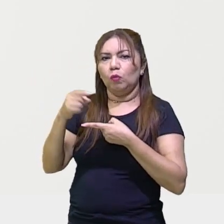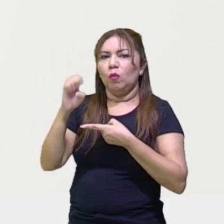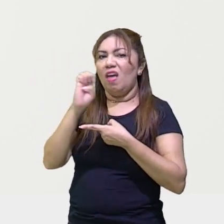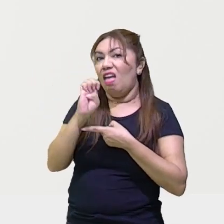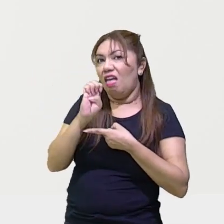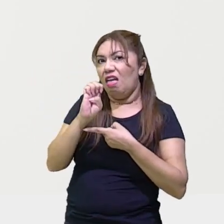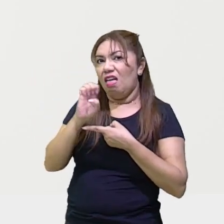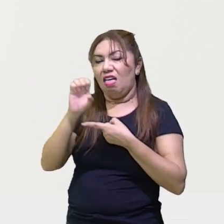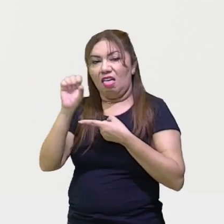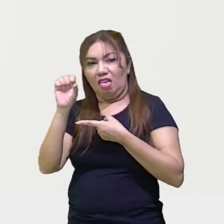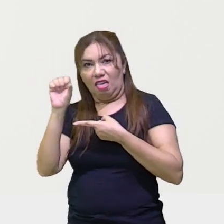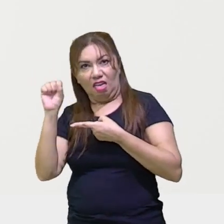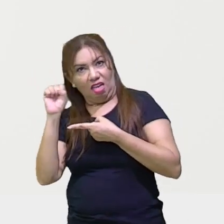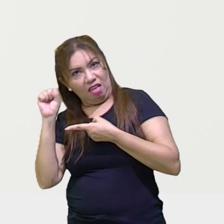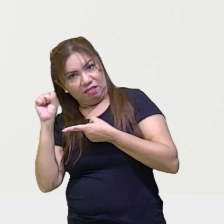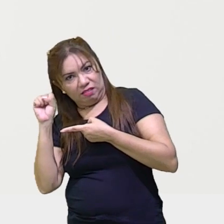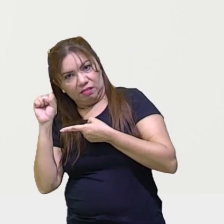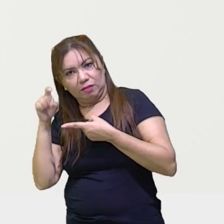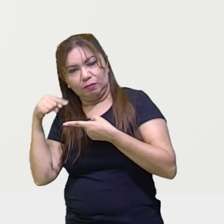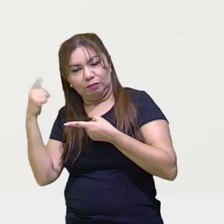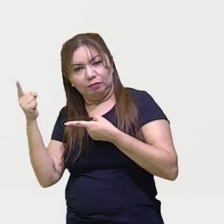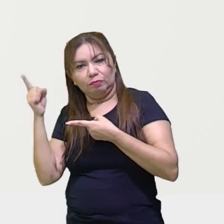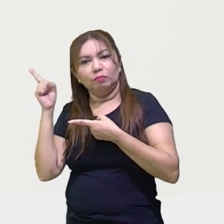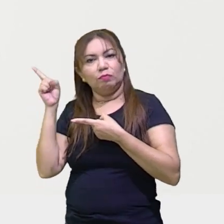és. Café,